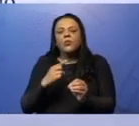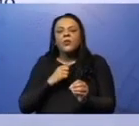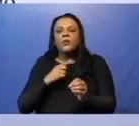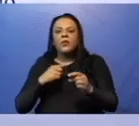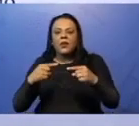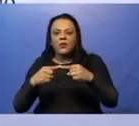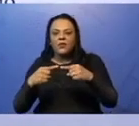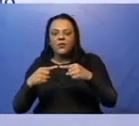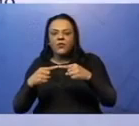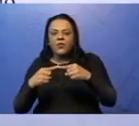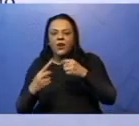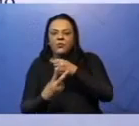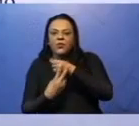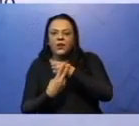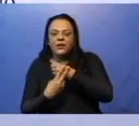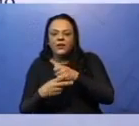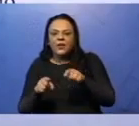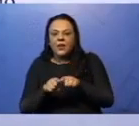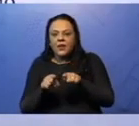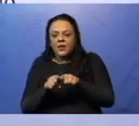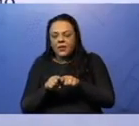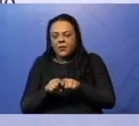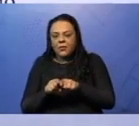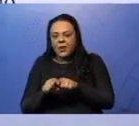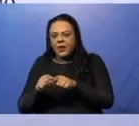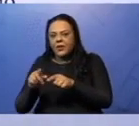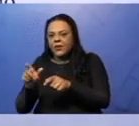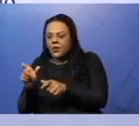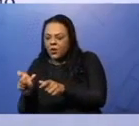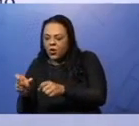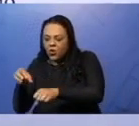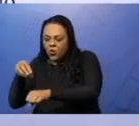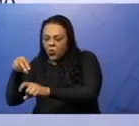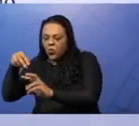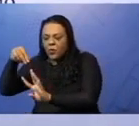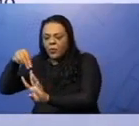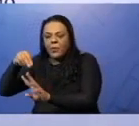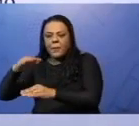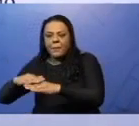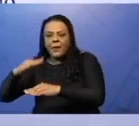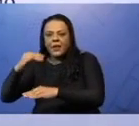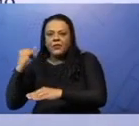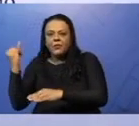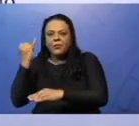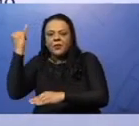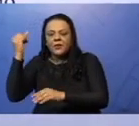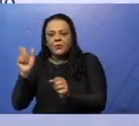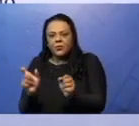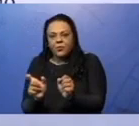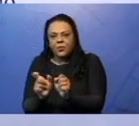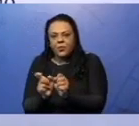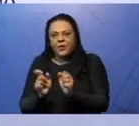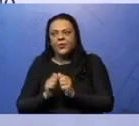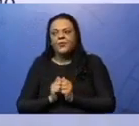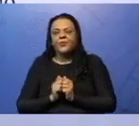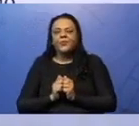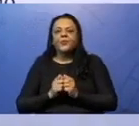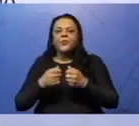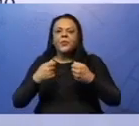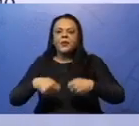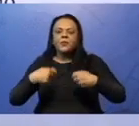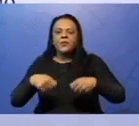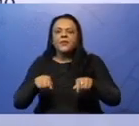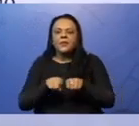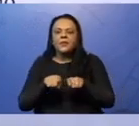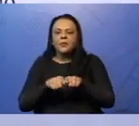do sujeito. A gente viu que esse verbo de ligação sempre vai ser um verbo de estado e que para decorar esse verbo de estado é mais fácil você lembrar